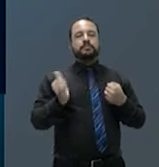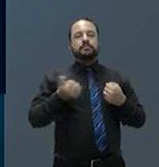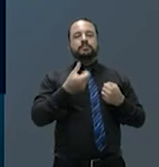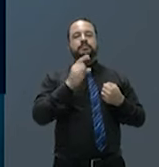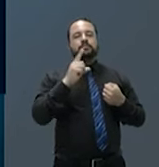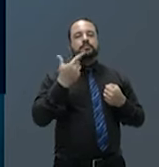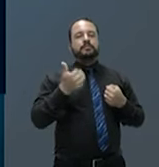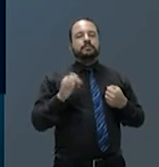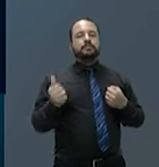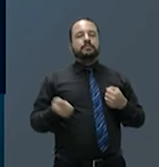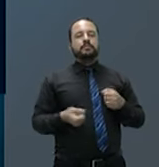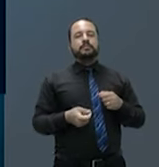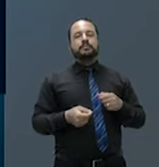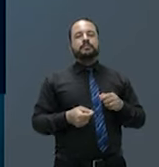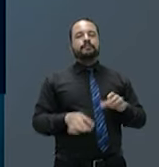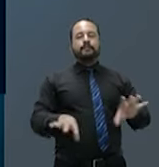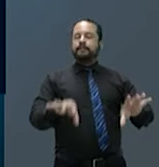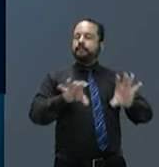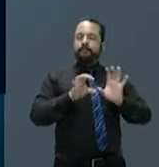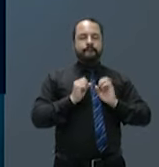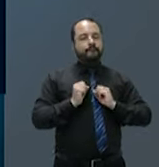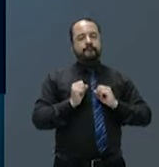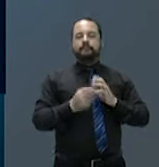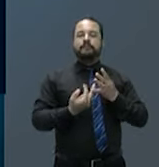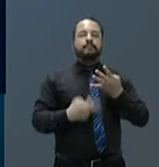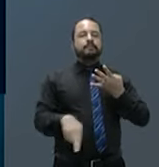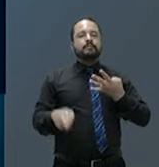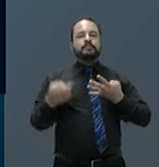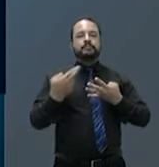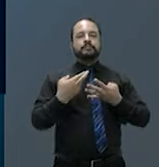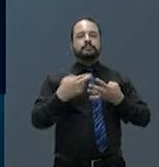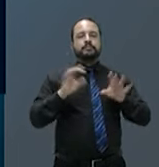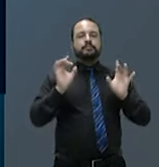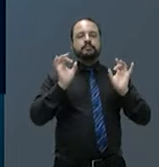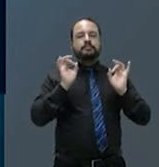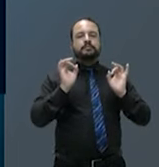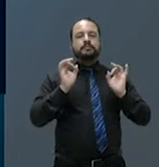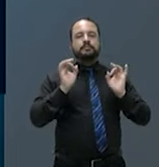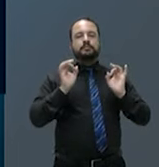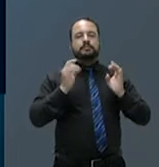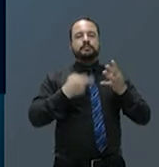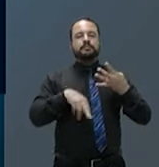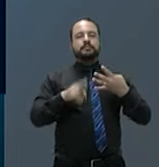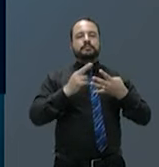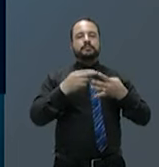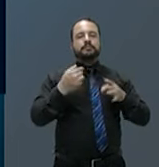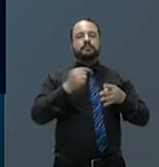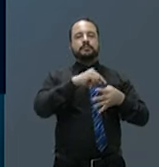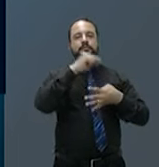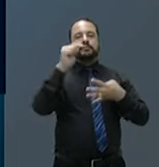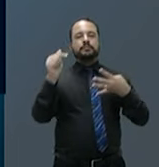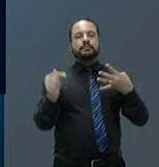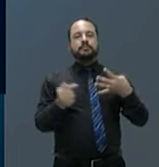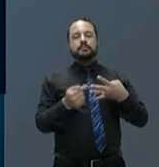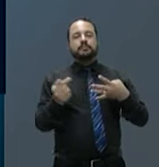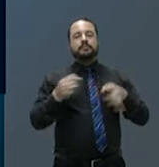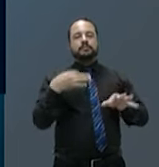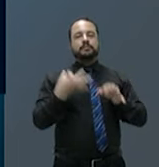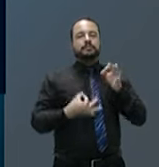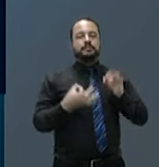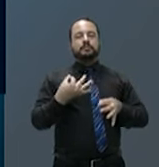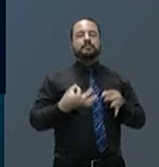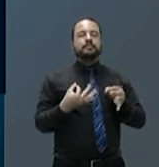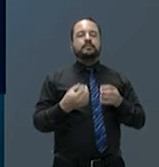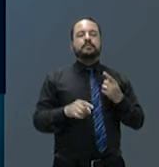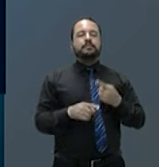de negativa de seguimento ao recurso extraordinário e devolução para juiz de retratação, providências